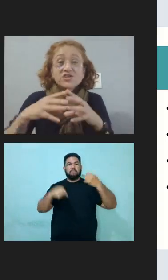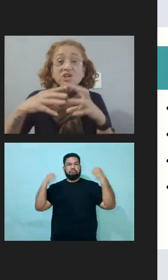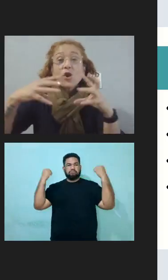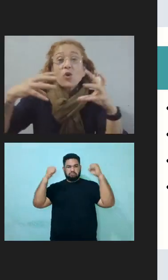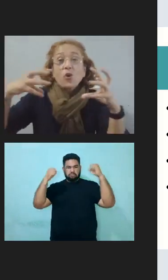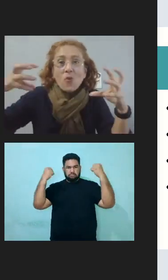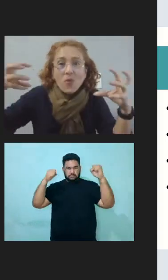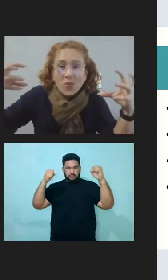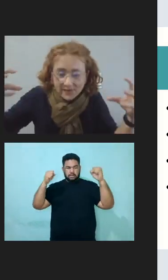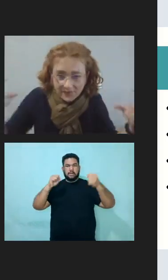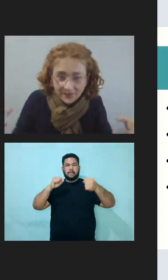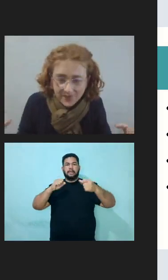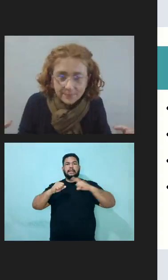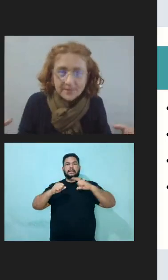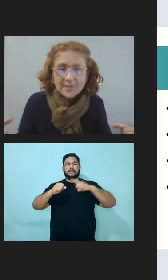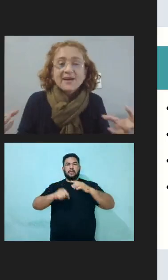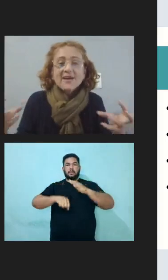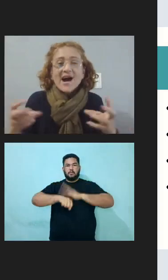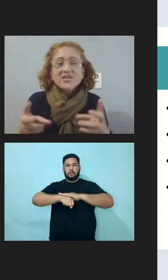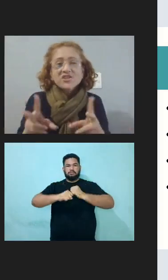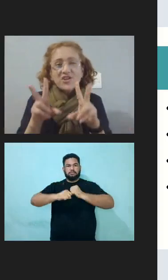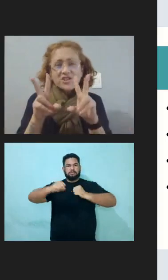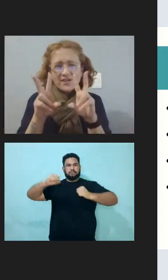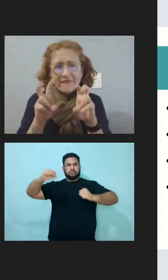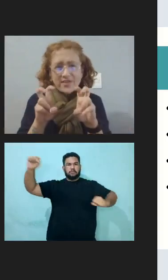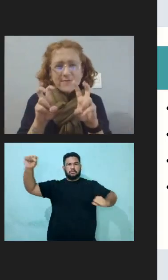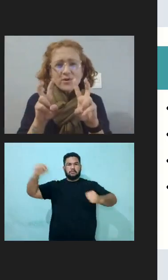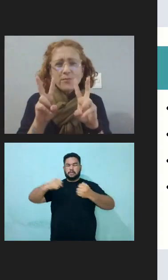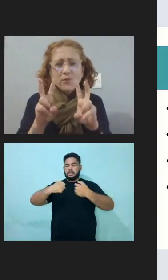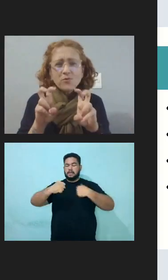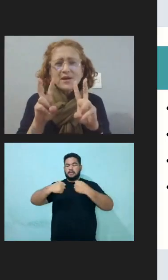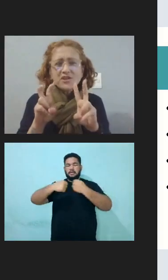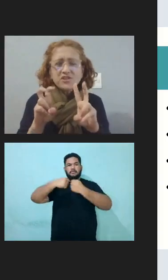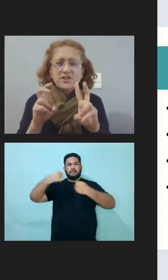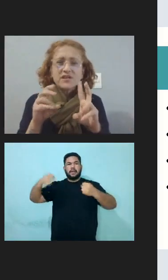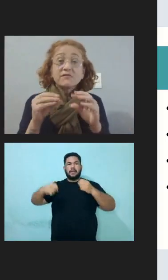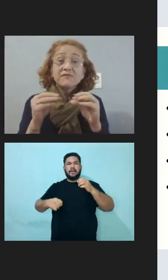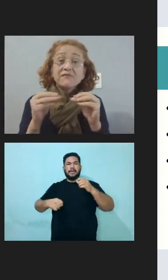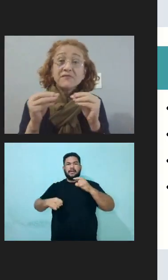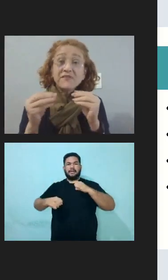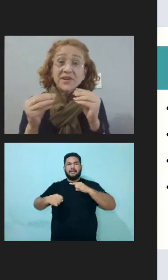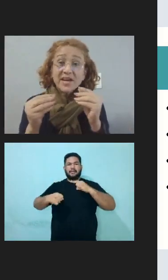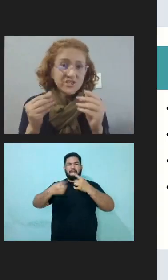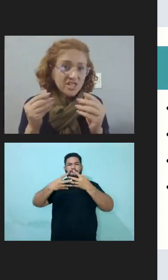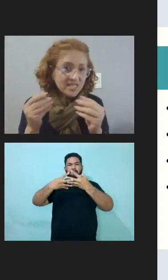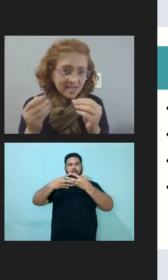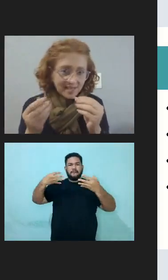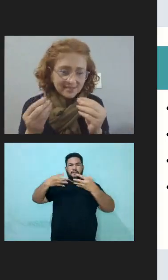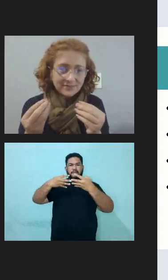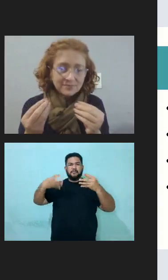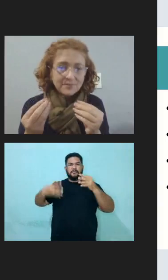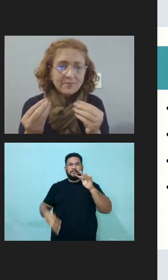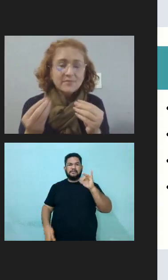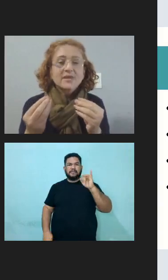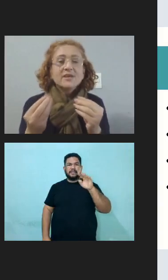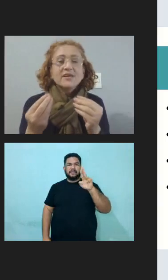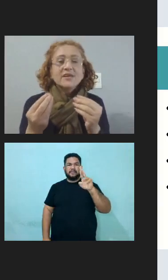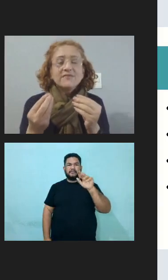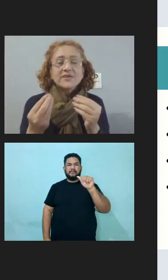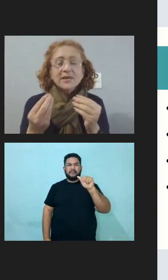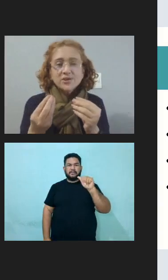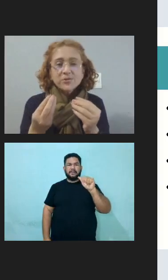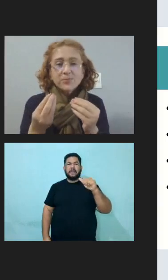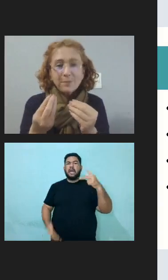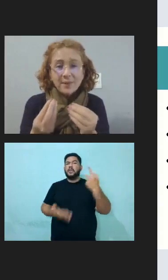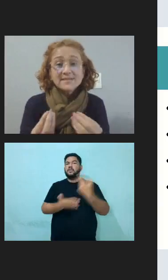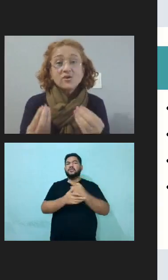gente alonga a fibra, a gente deixa a fibra um pouco mais fragilizada, fica